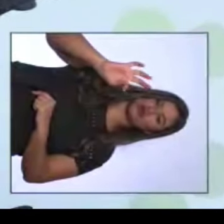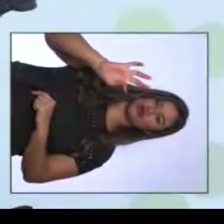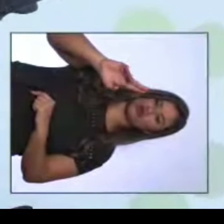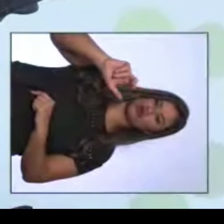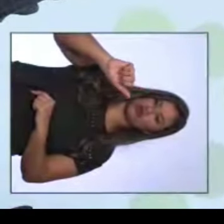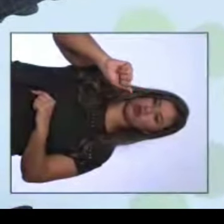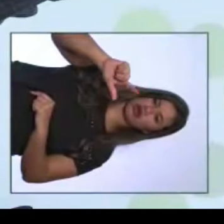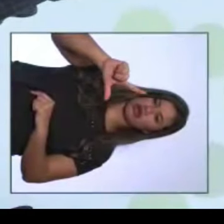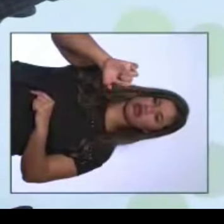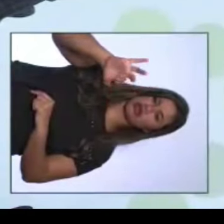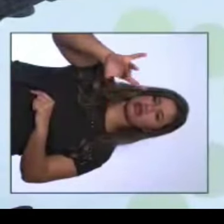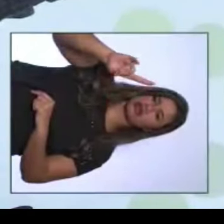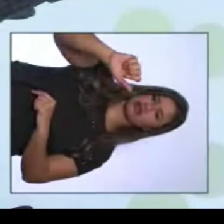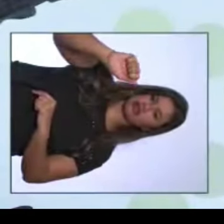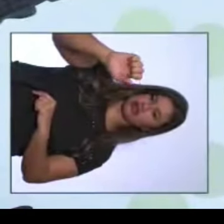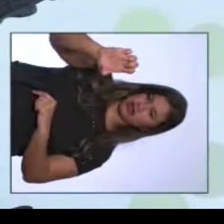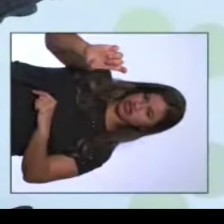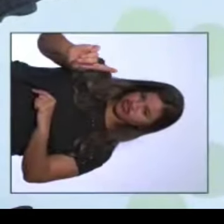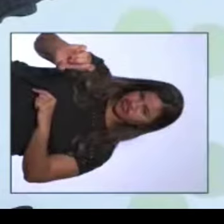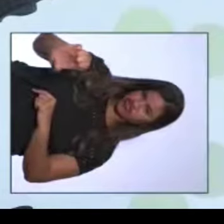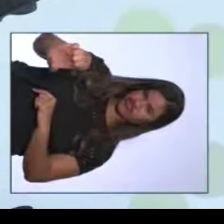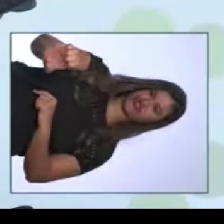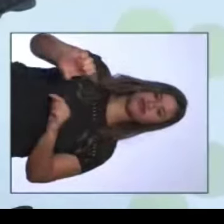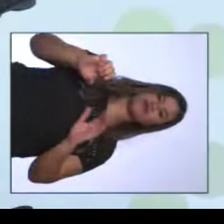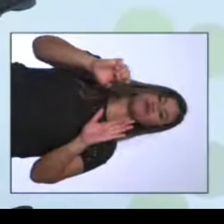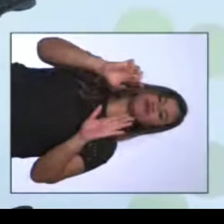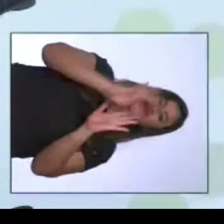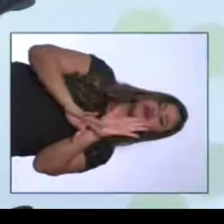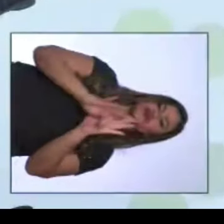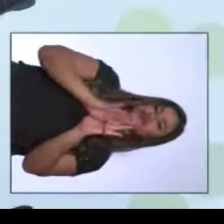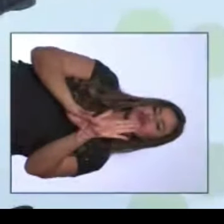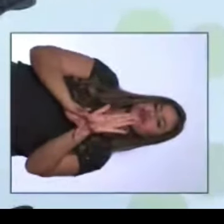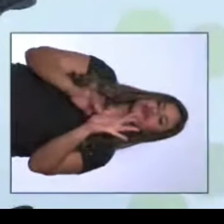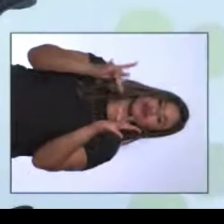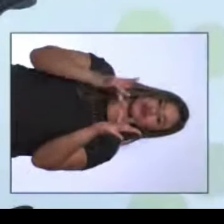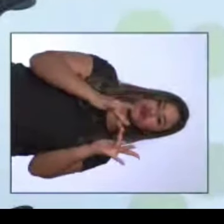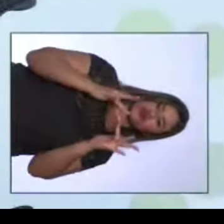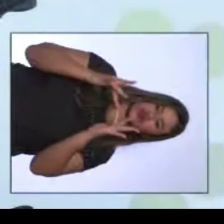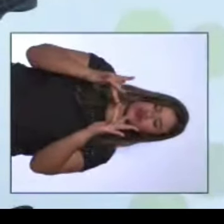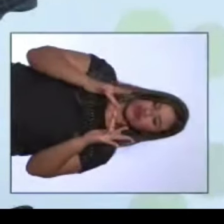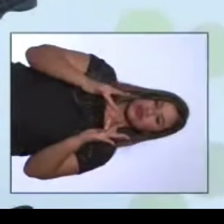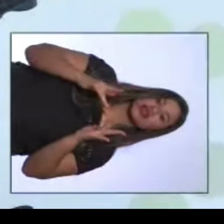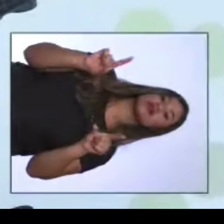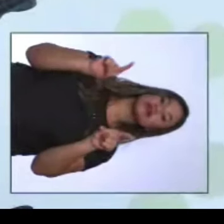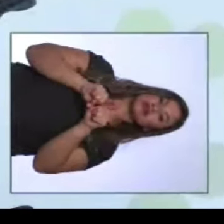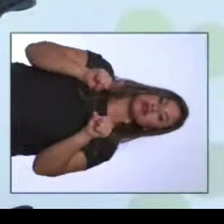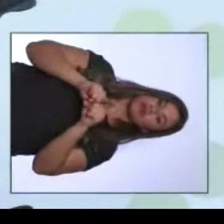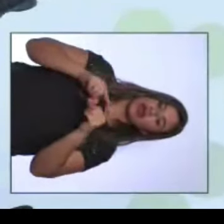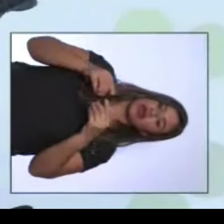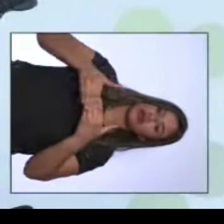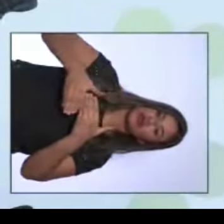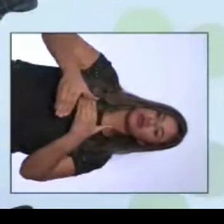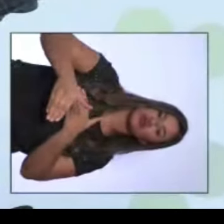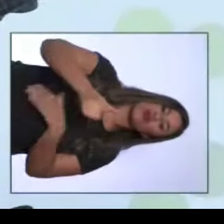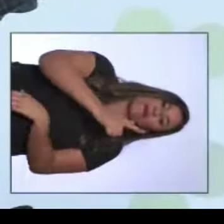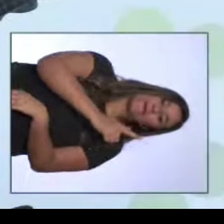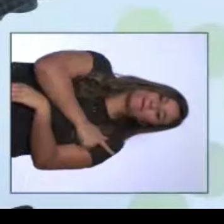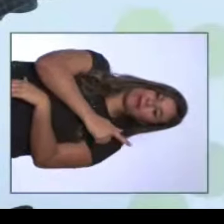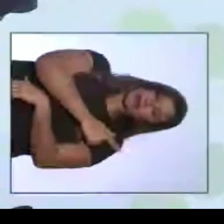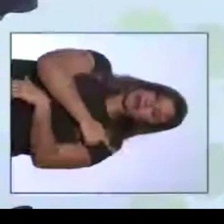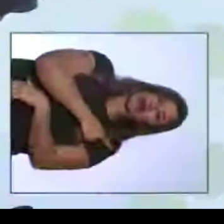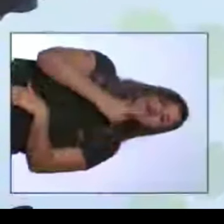textos conversam. Eu falei também no começo, lembram? Que ao longo do ensino médio, vocês do primeiro ano se depararão